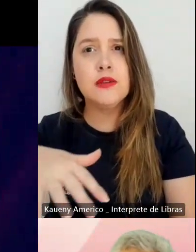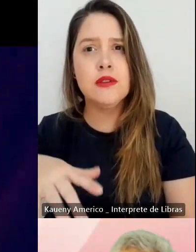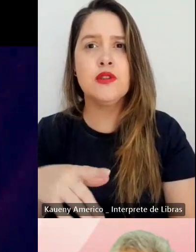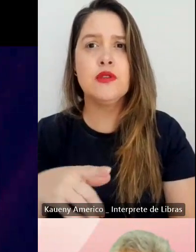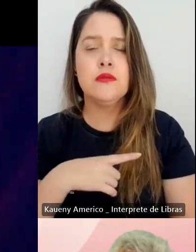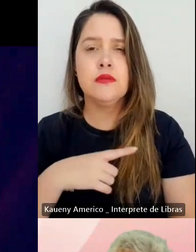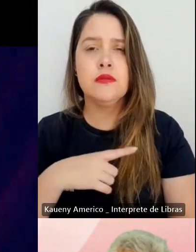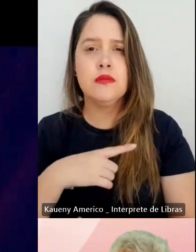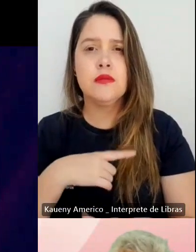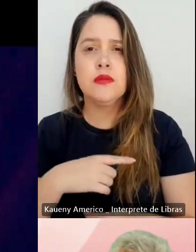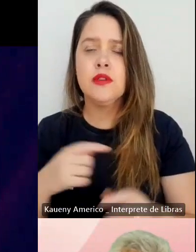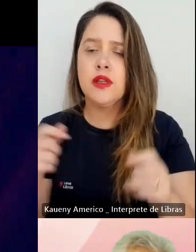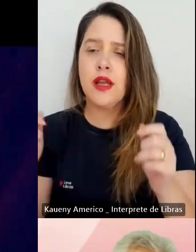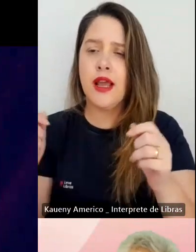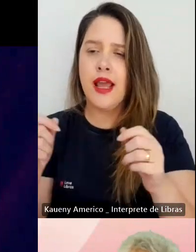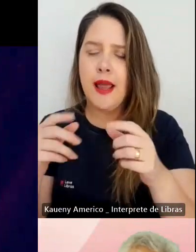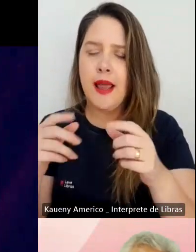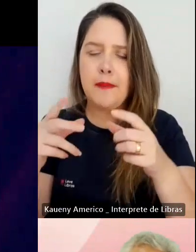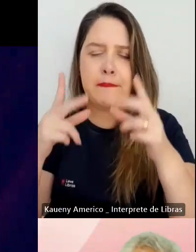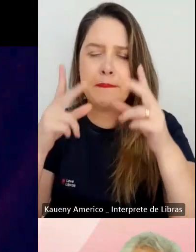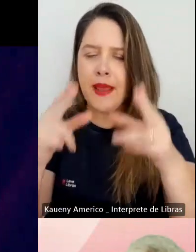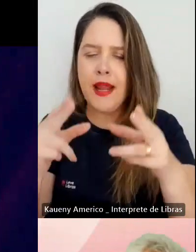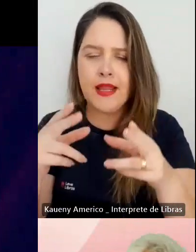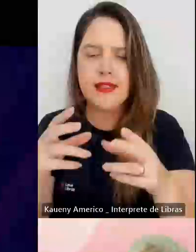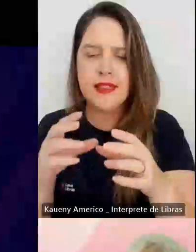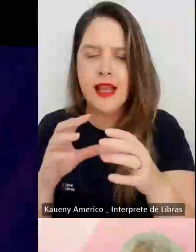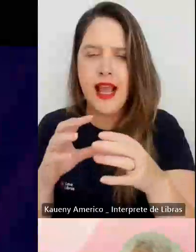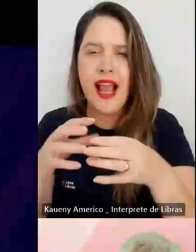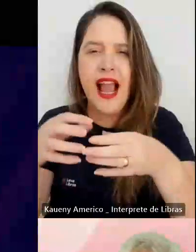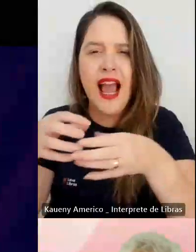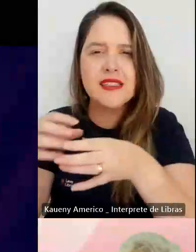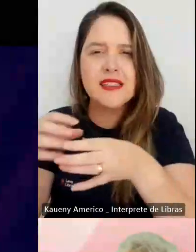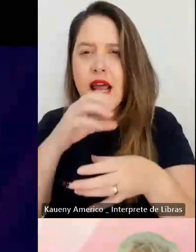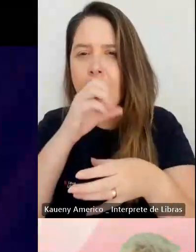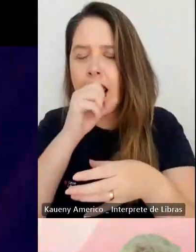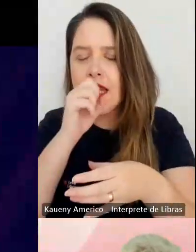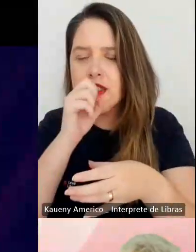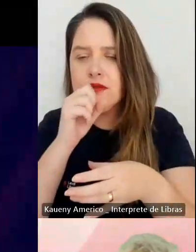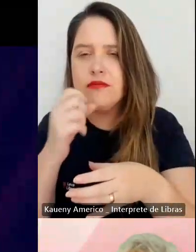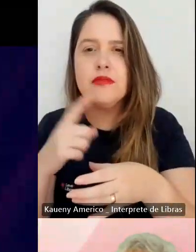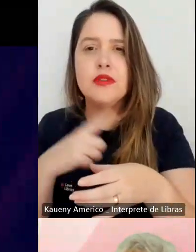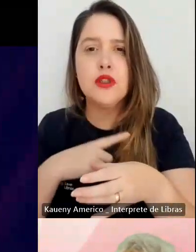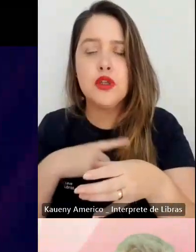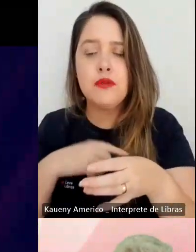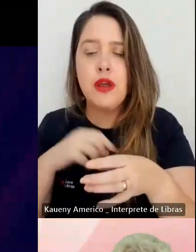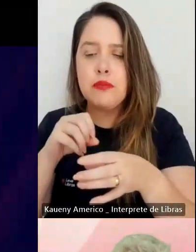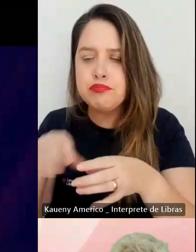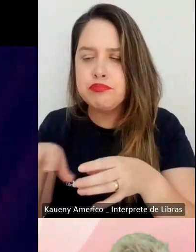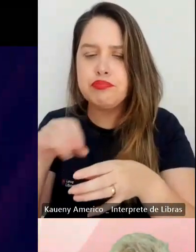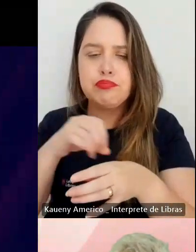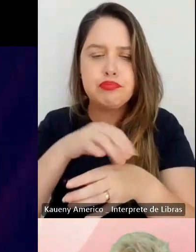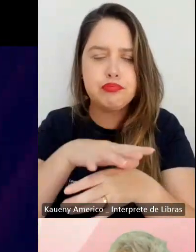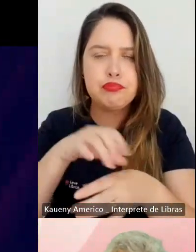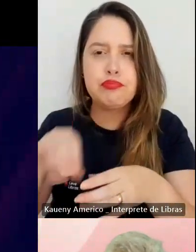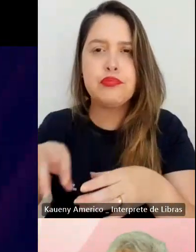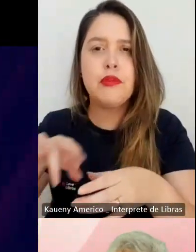casca de laranja, fica toda vermelha, óbvio que a nossa casca é laranja, mas pensando naquela característica